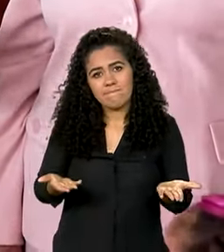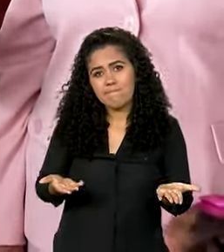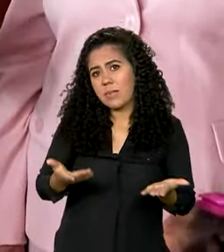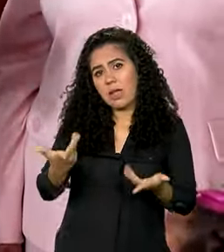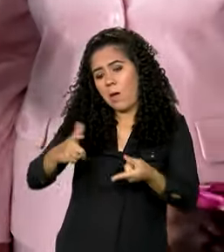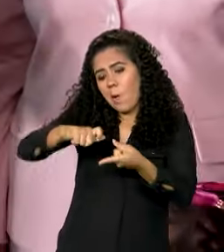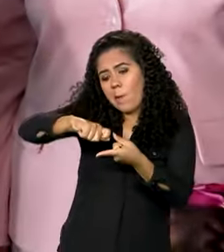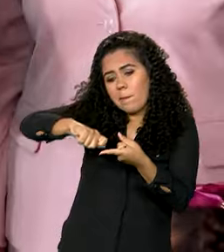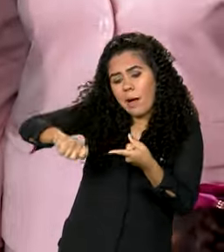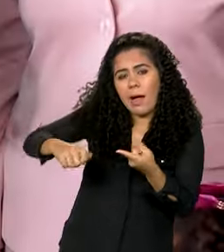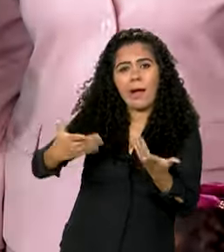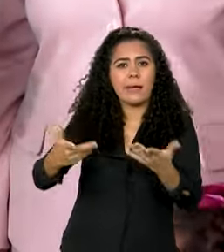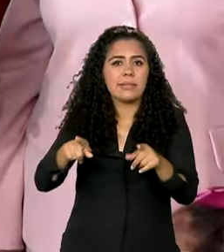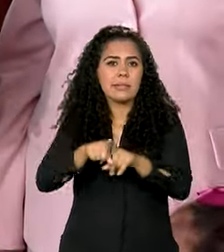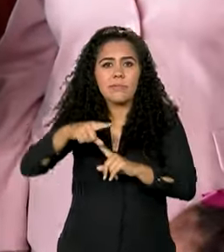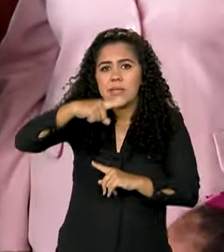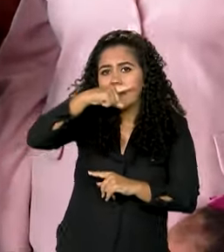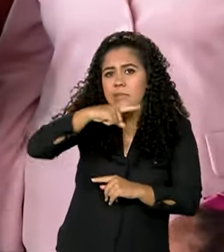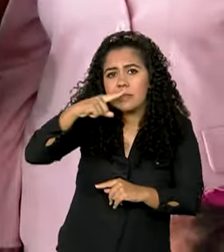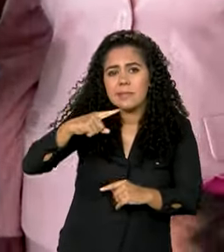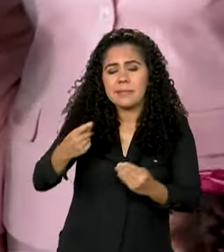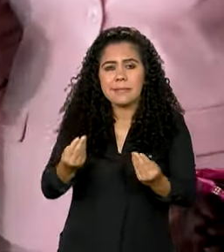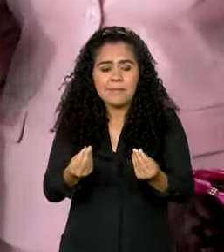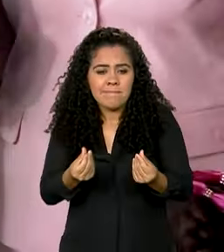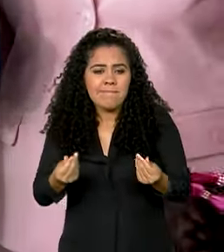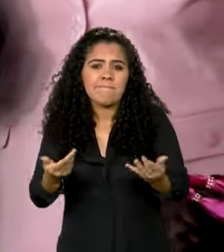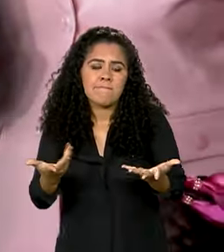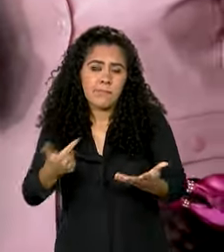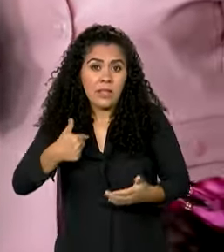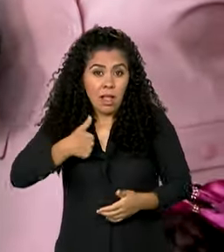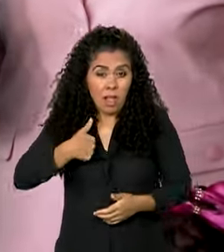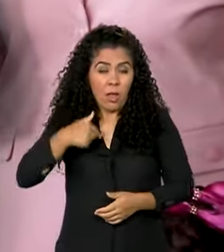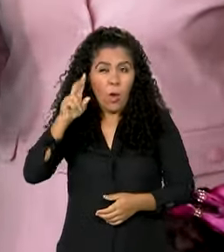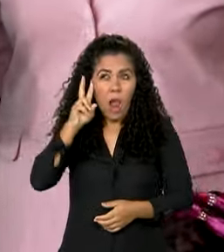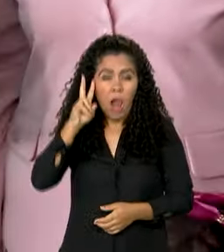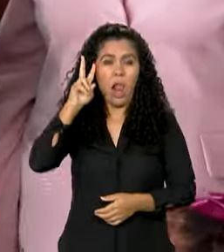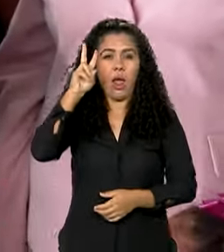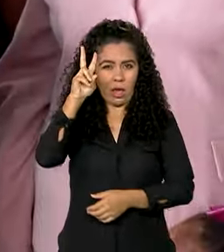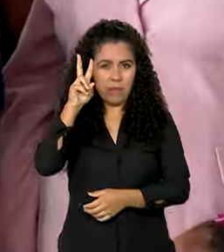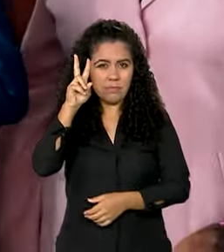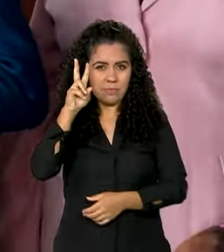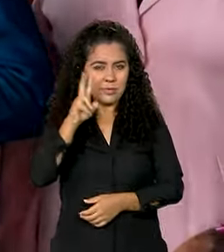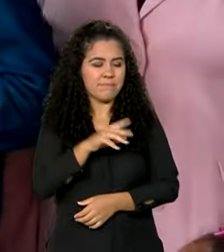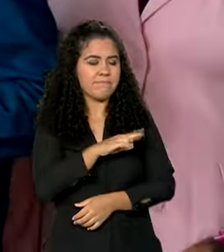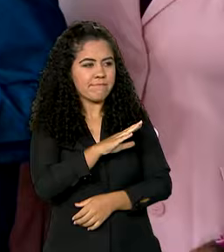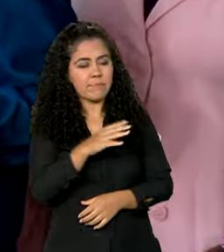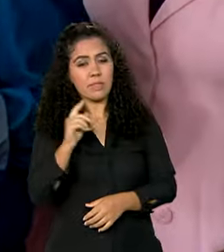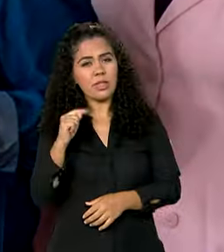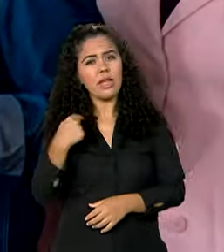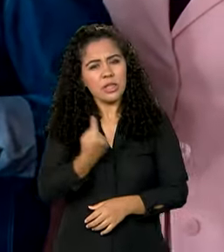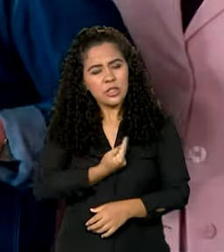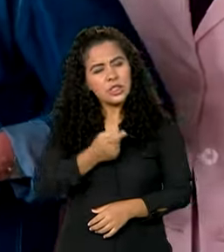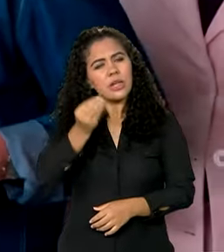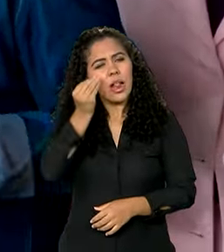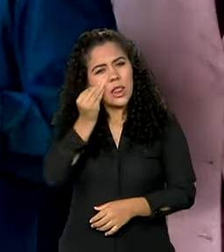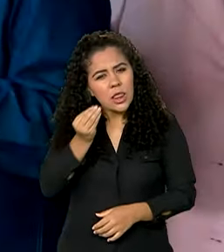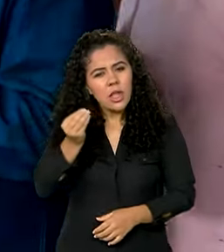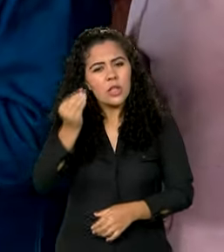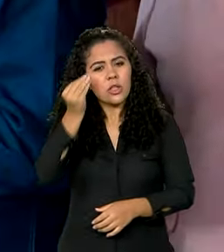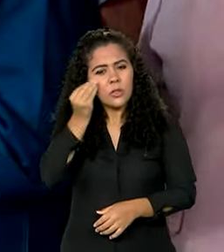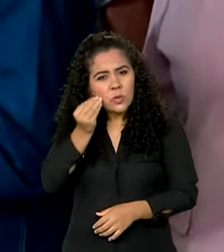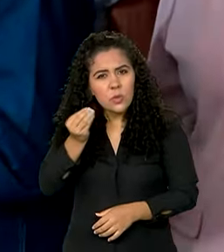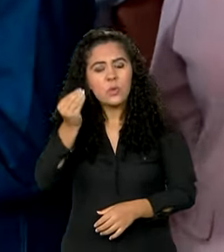pasta, uma escova. Eu lembro, Nívia, que nós tentamos fazer